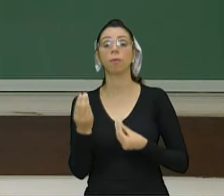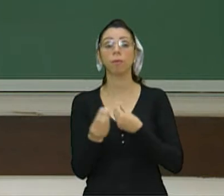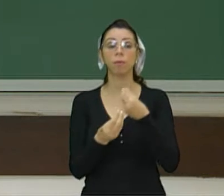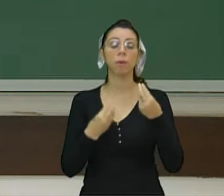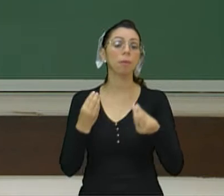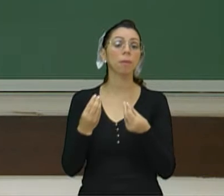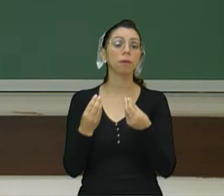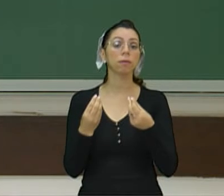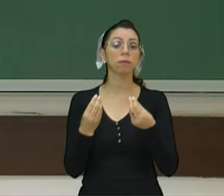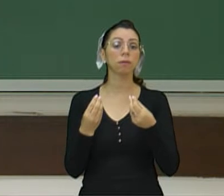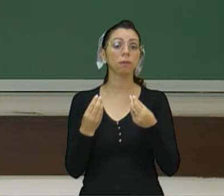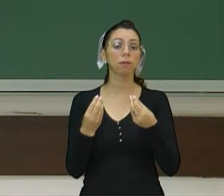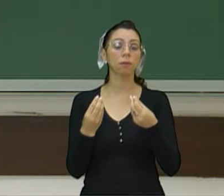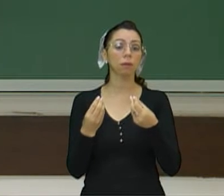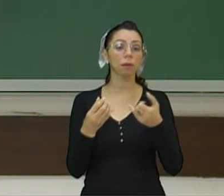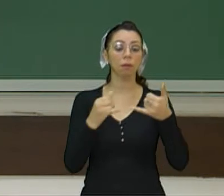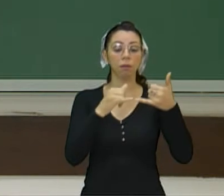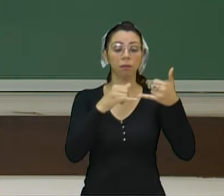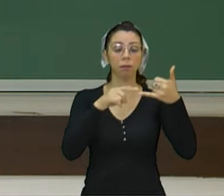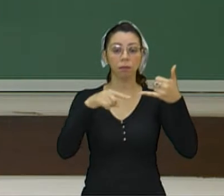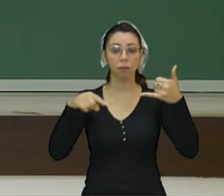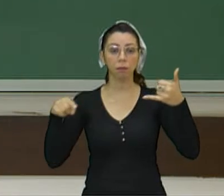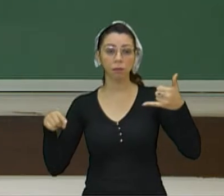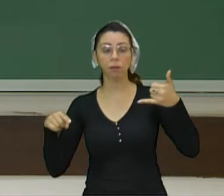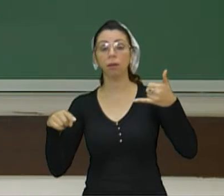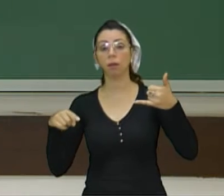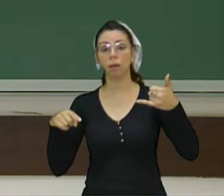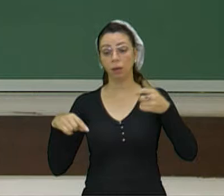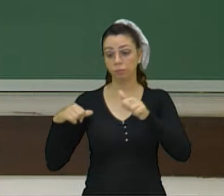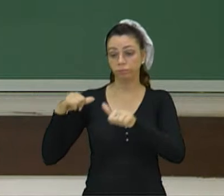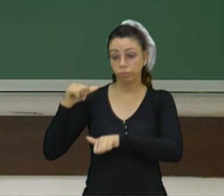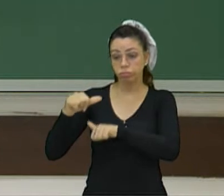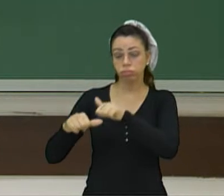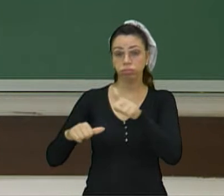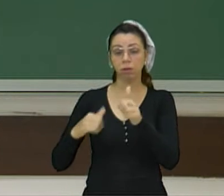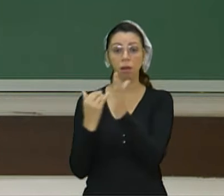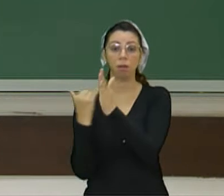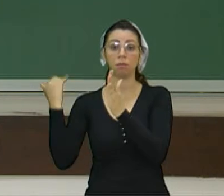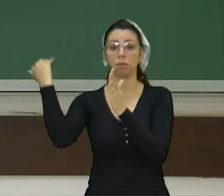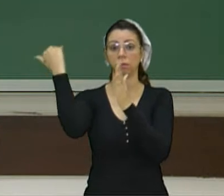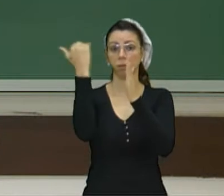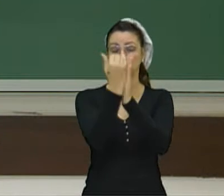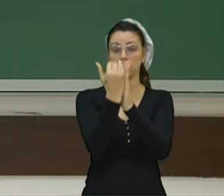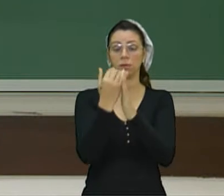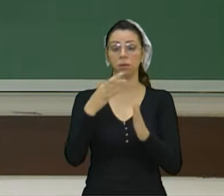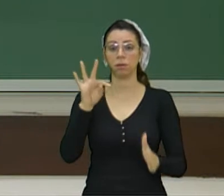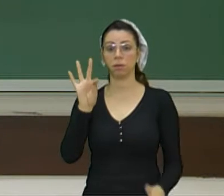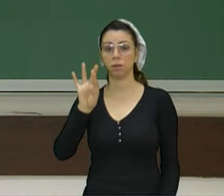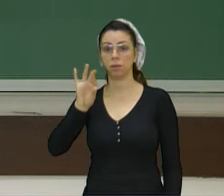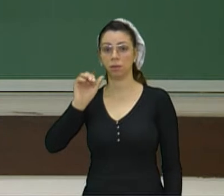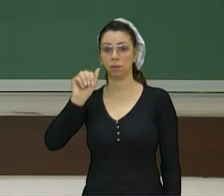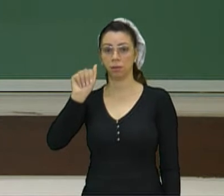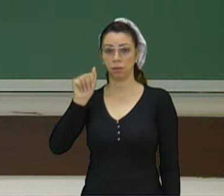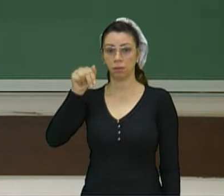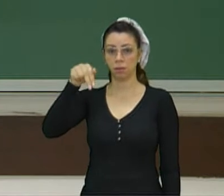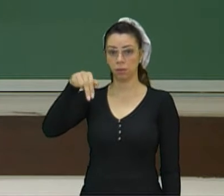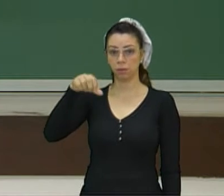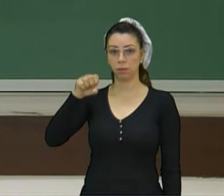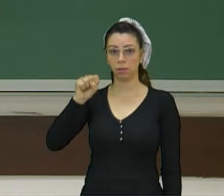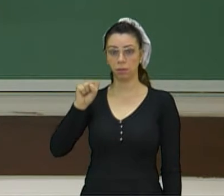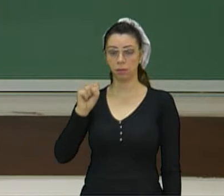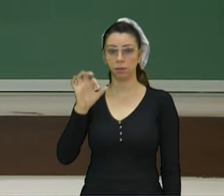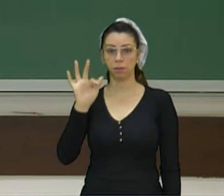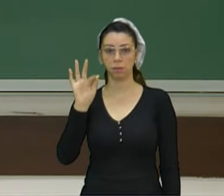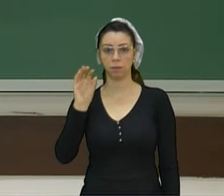essa tensão é aumentada? Pelos transformadores. A gente vai estudar esse assunto quando